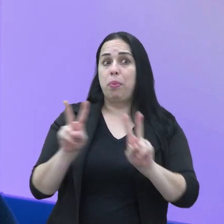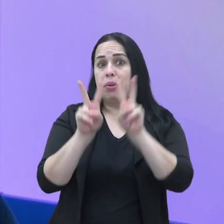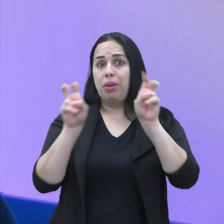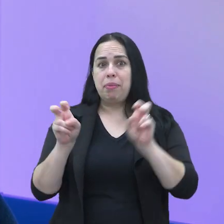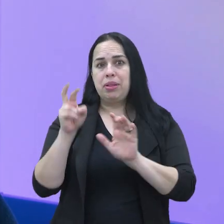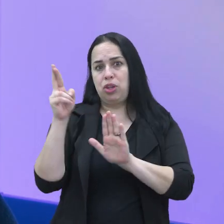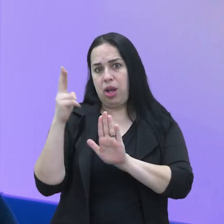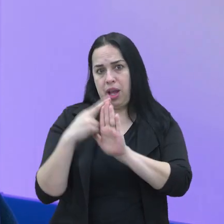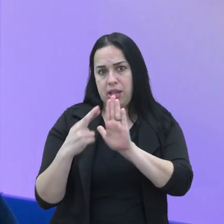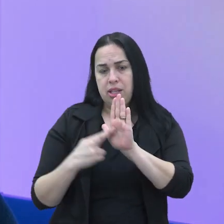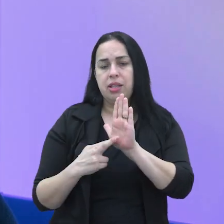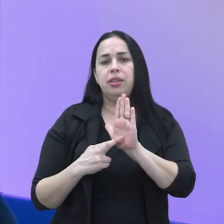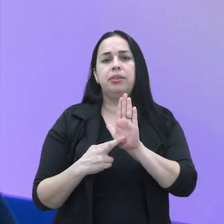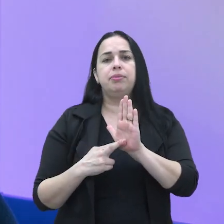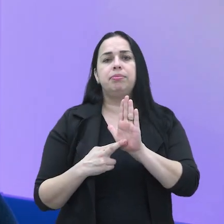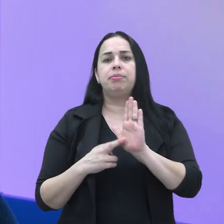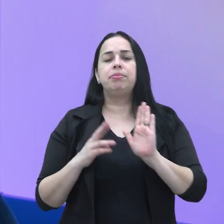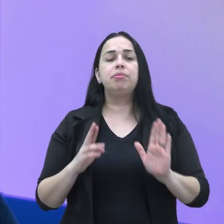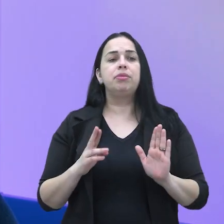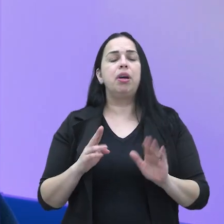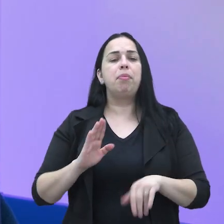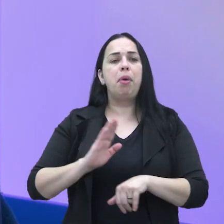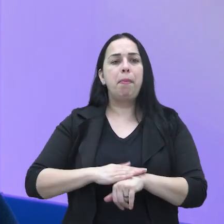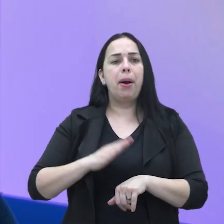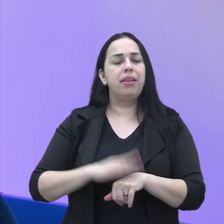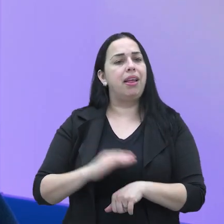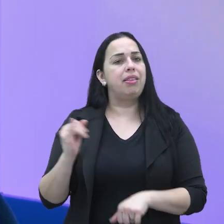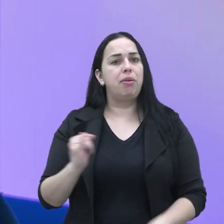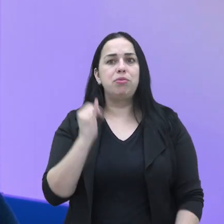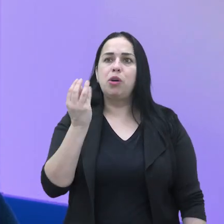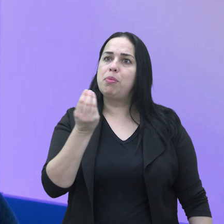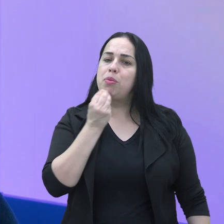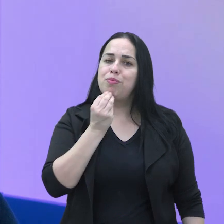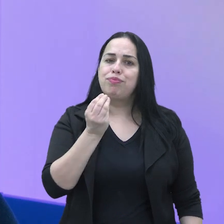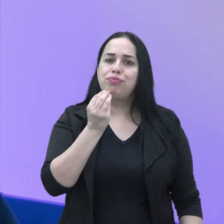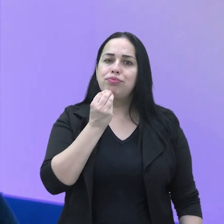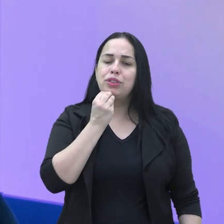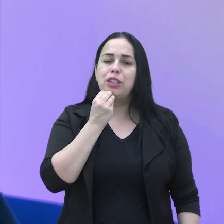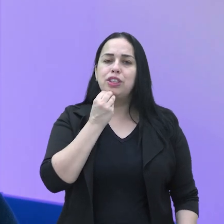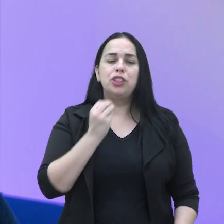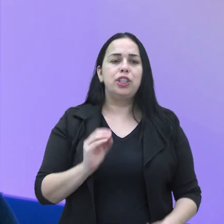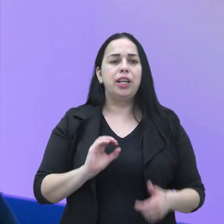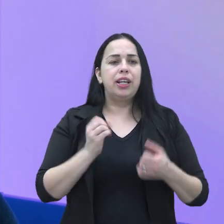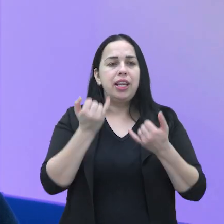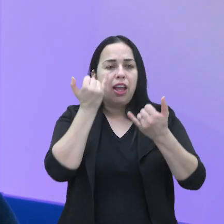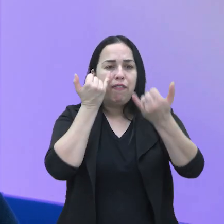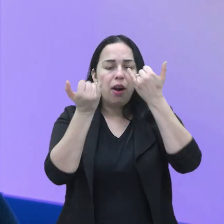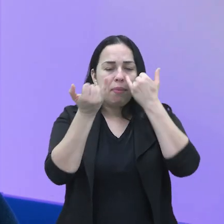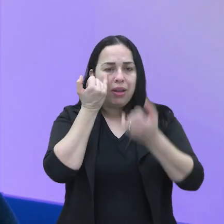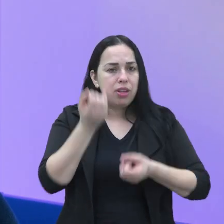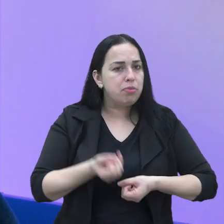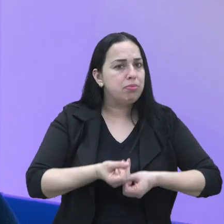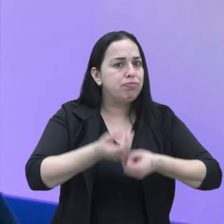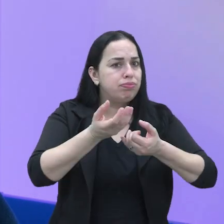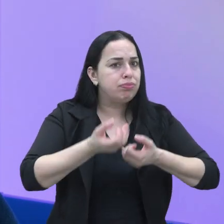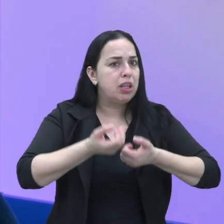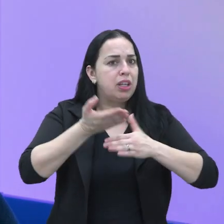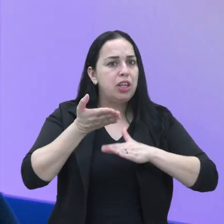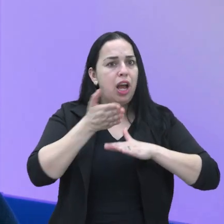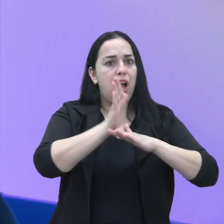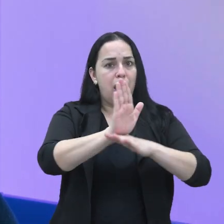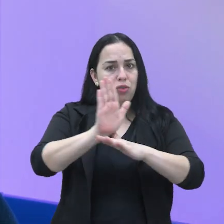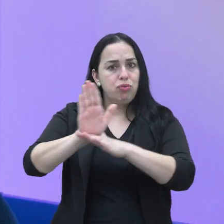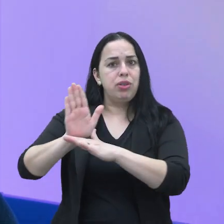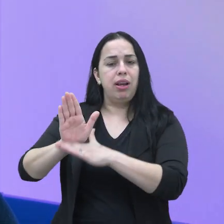entrevistas sobre regras eleitorais, sobre o processo. Foi um momento muito oportuno de difundir informações e colaborar para